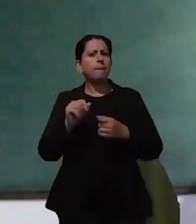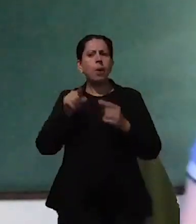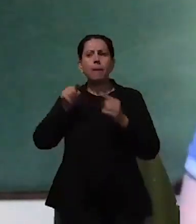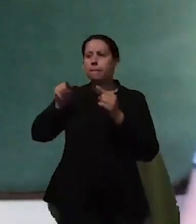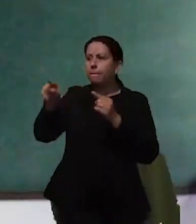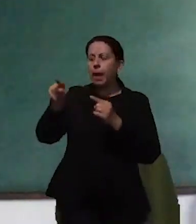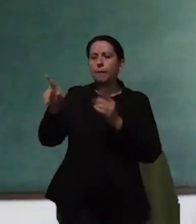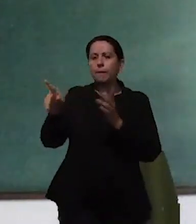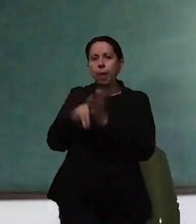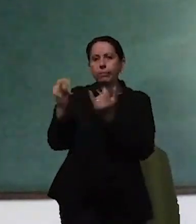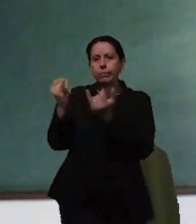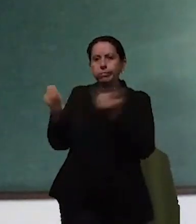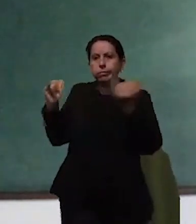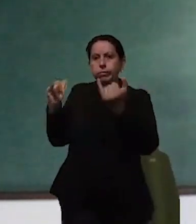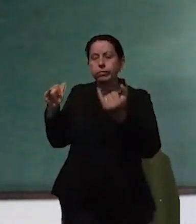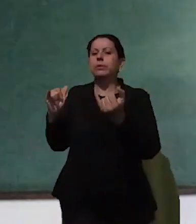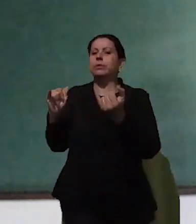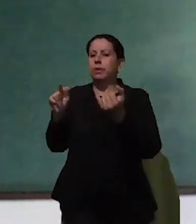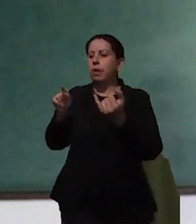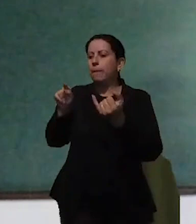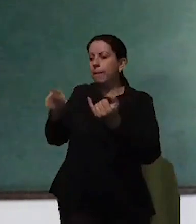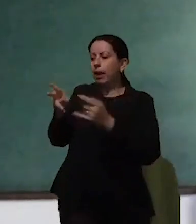descobrir. Somos seres